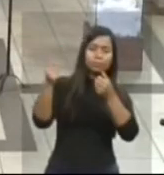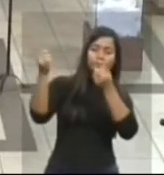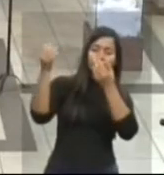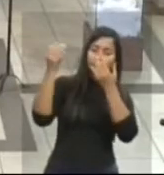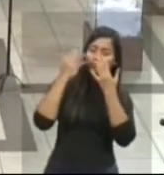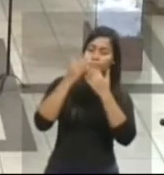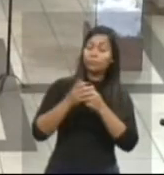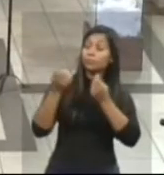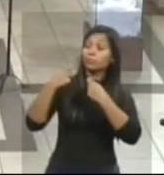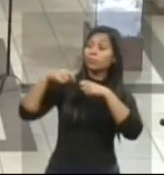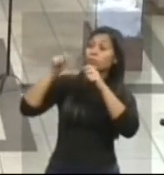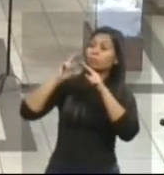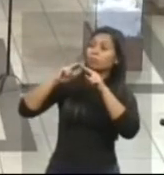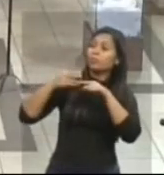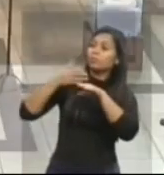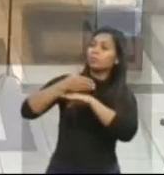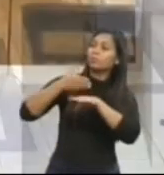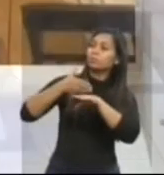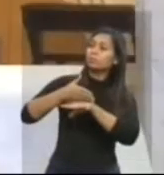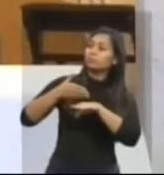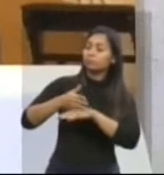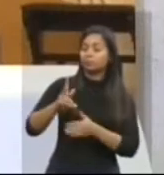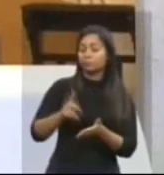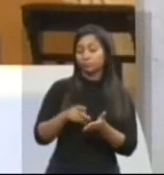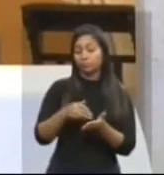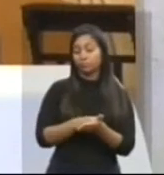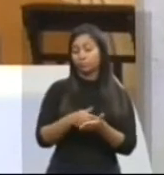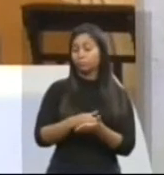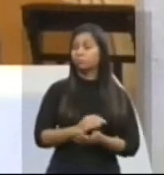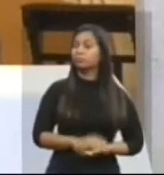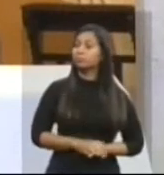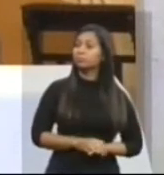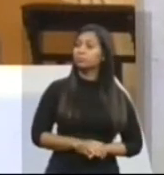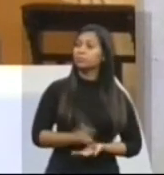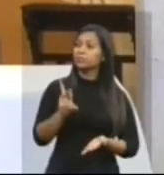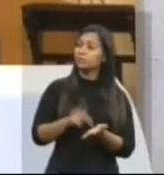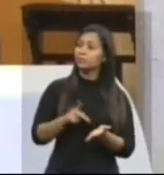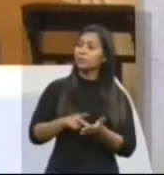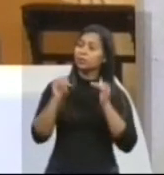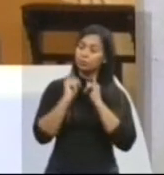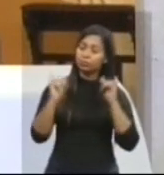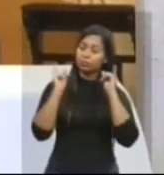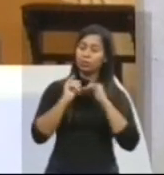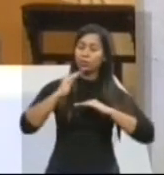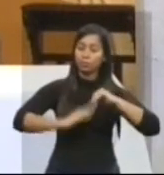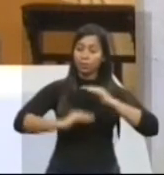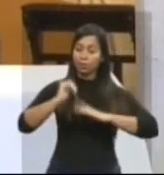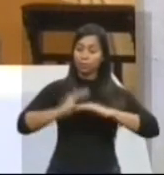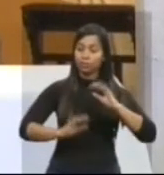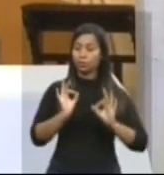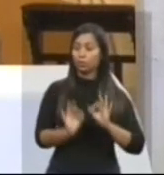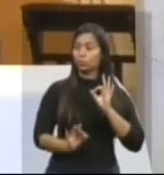graça, dai-me pela participação desse mistério, pregar a verdade e praticar